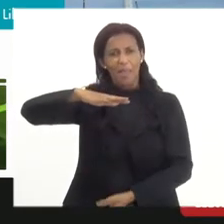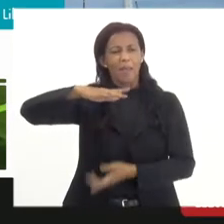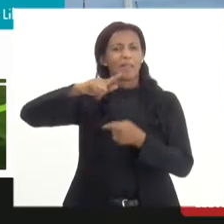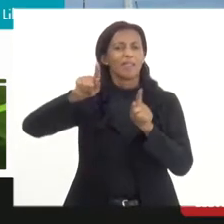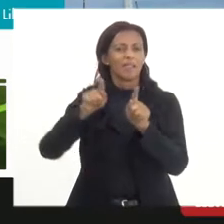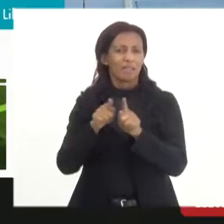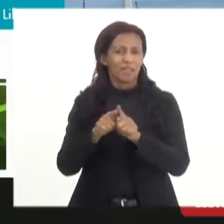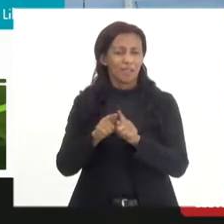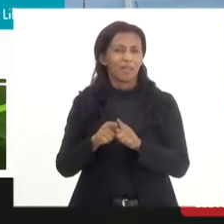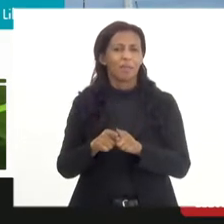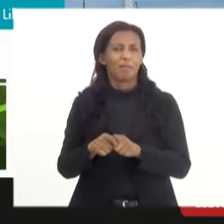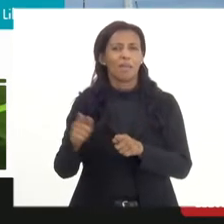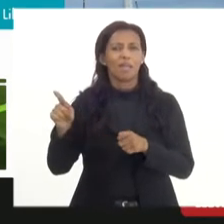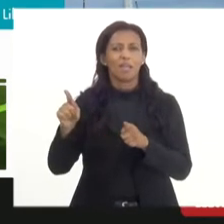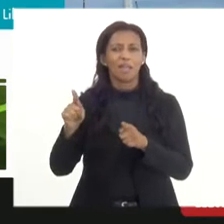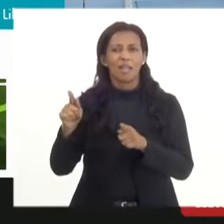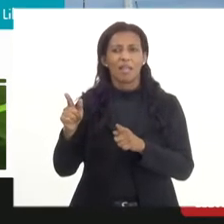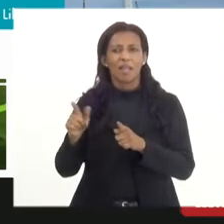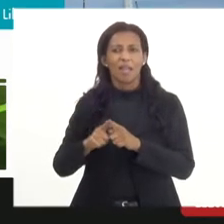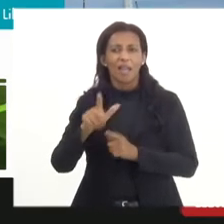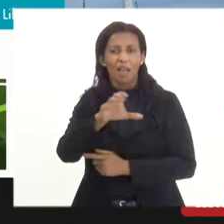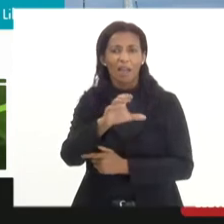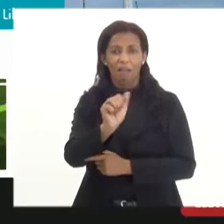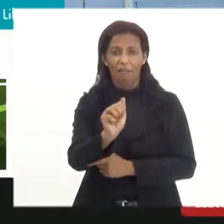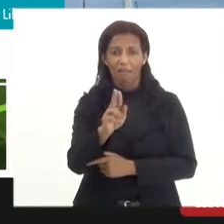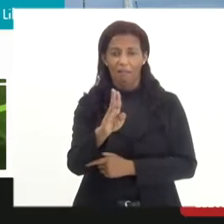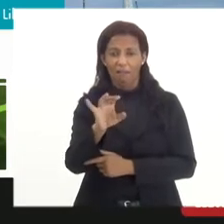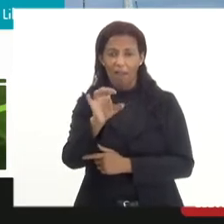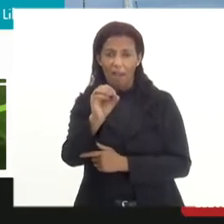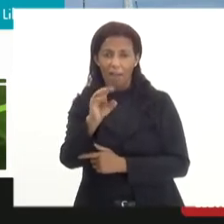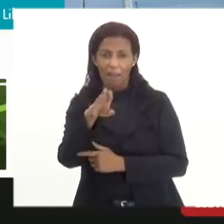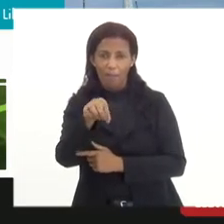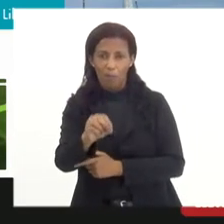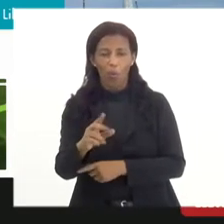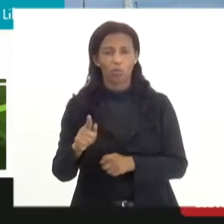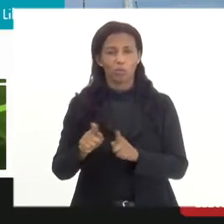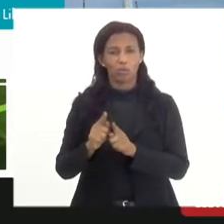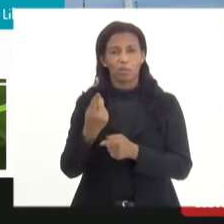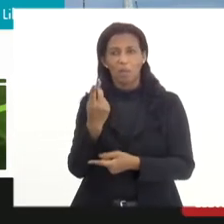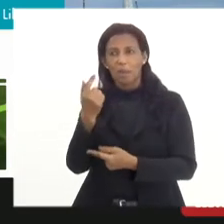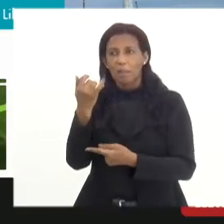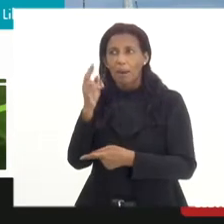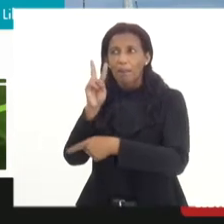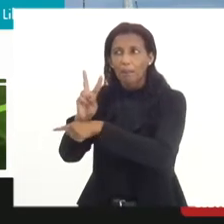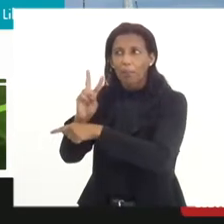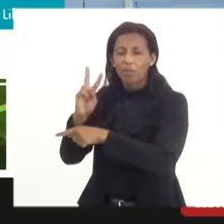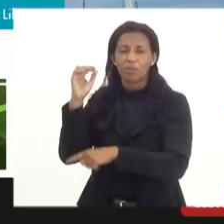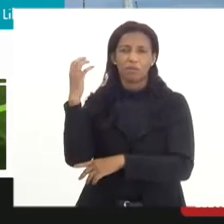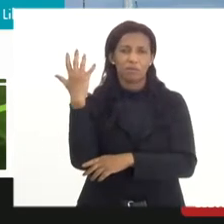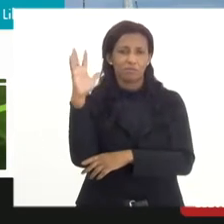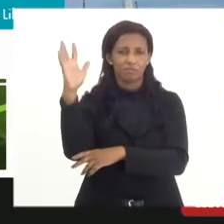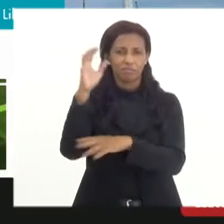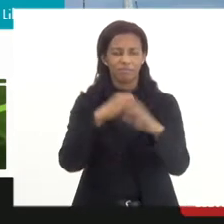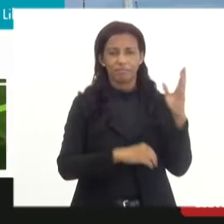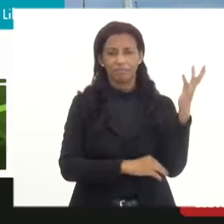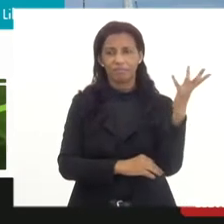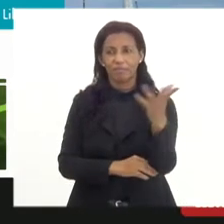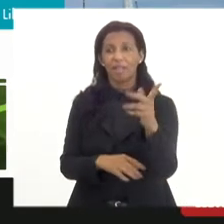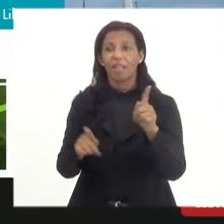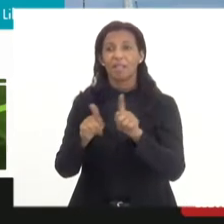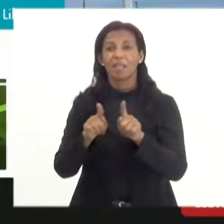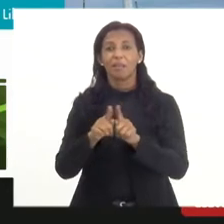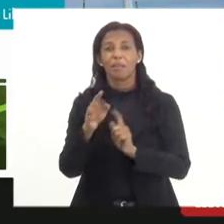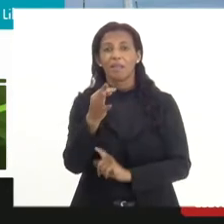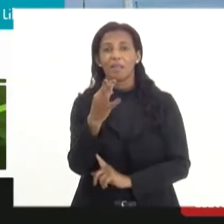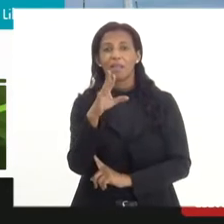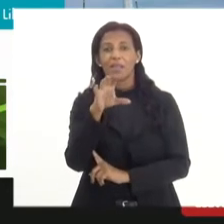mitigação de emissões de carbono no Brasil em soluções baseadas na natureza. Também tivemos a termoelétrica Marlim Azul,